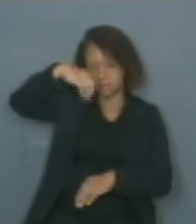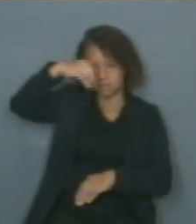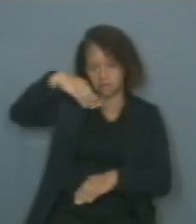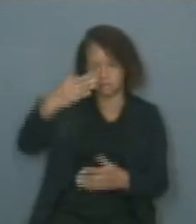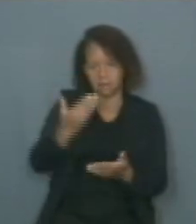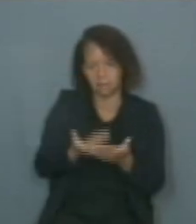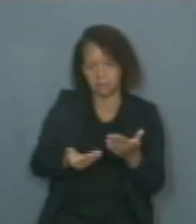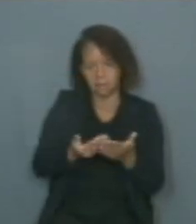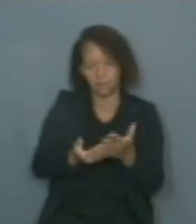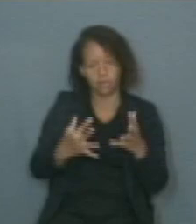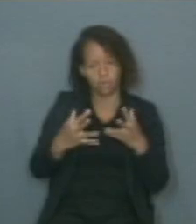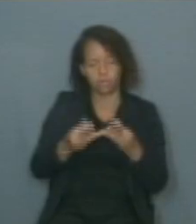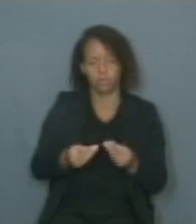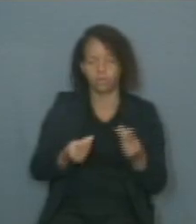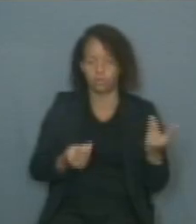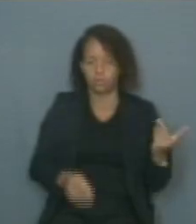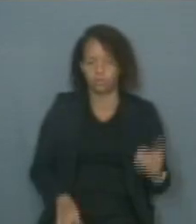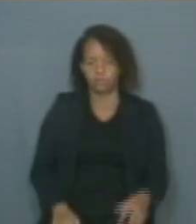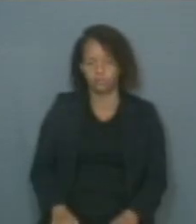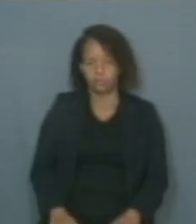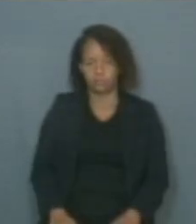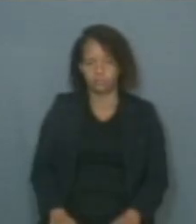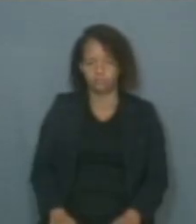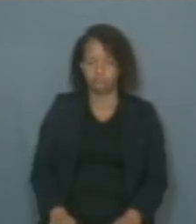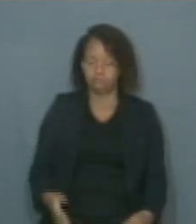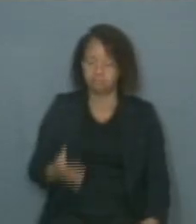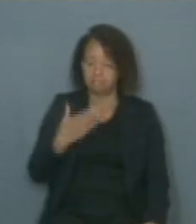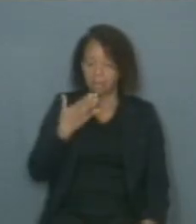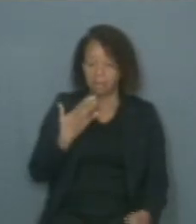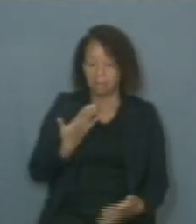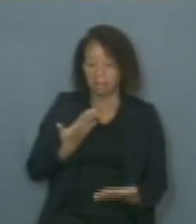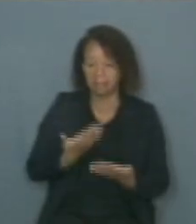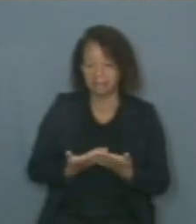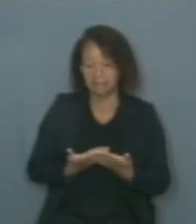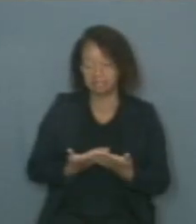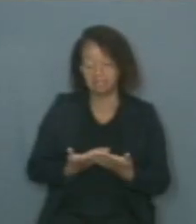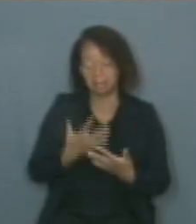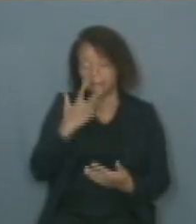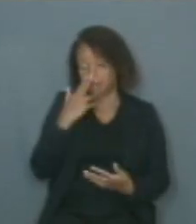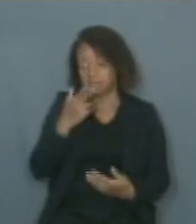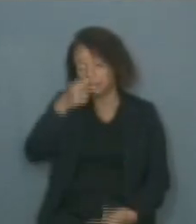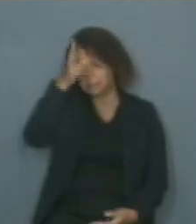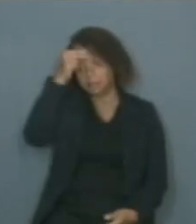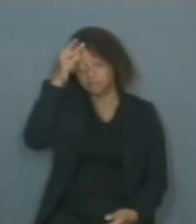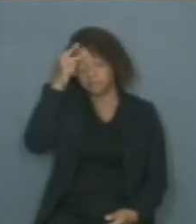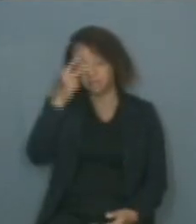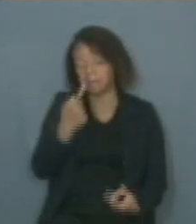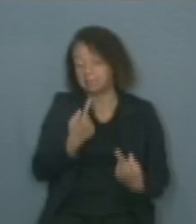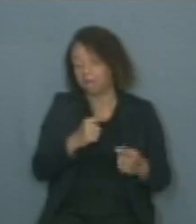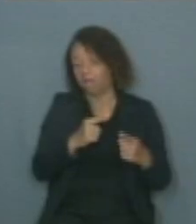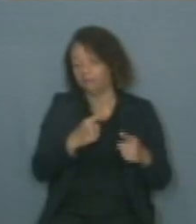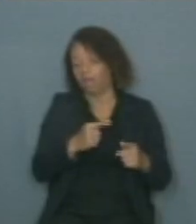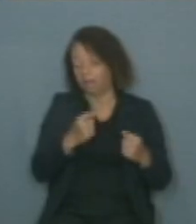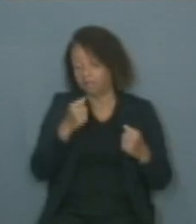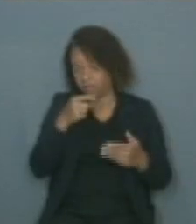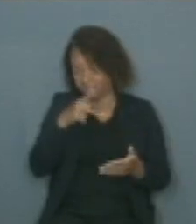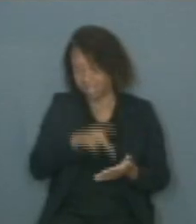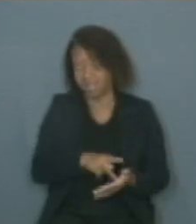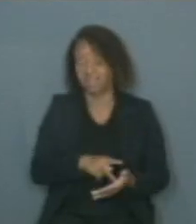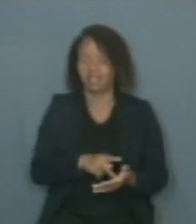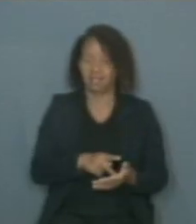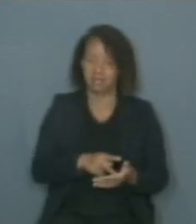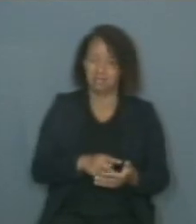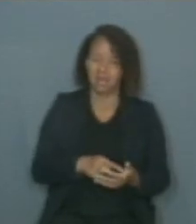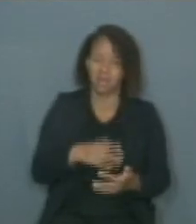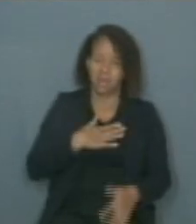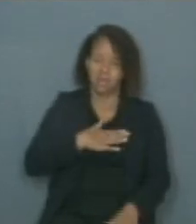Está se perdendo todo esse material. É impressionante. Parece que a Prefeitura faz de propósito para um